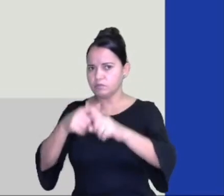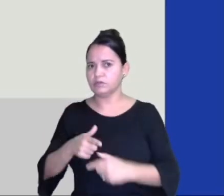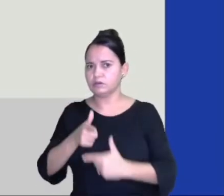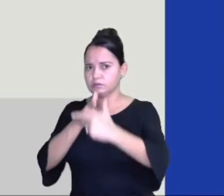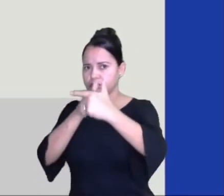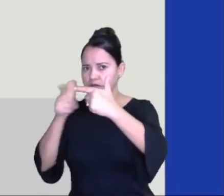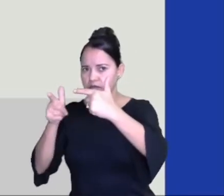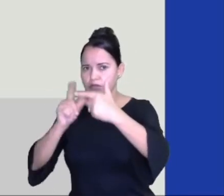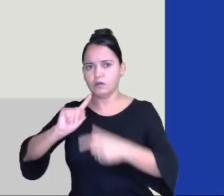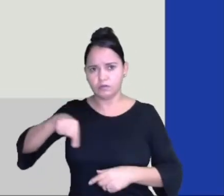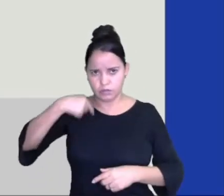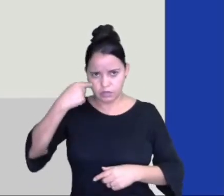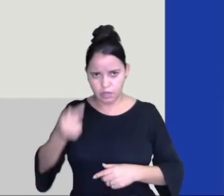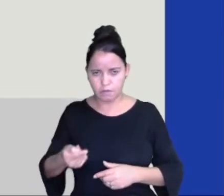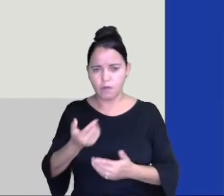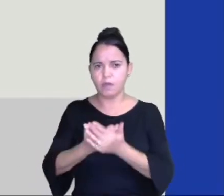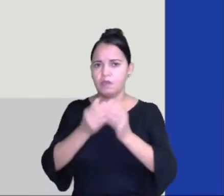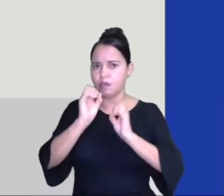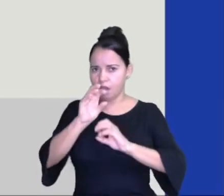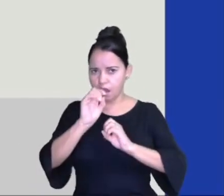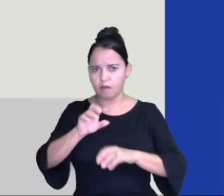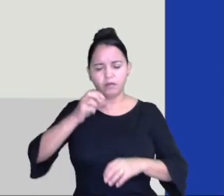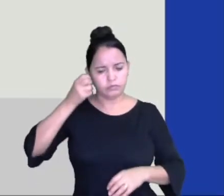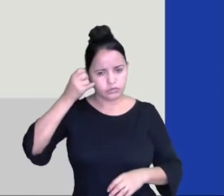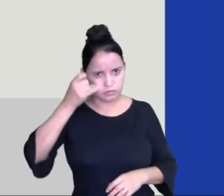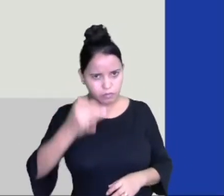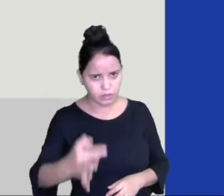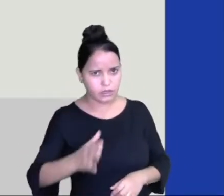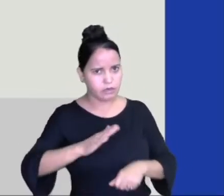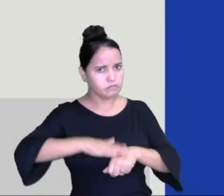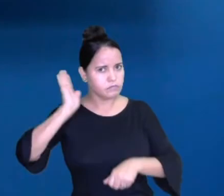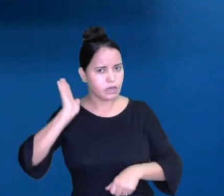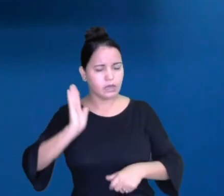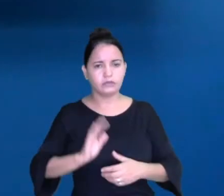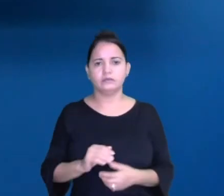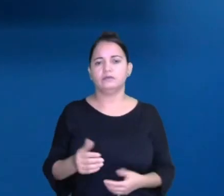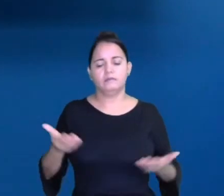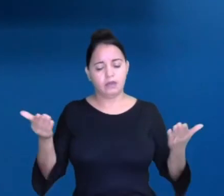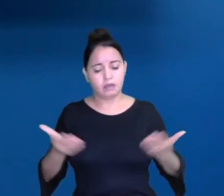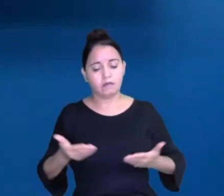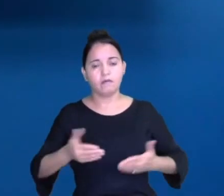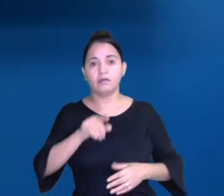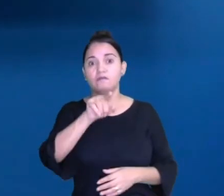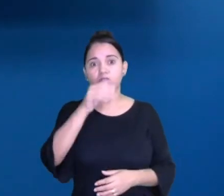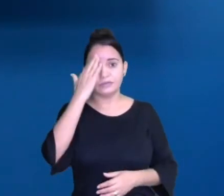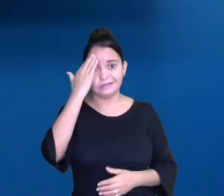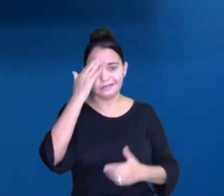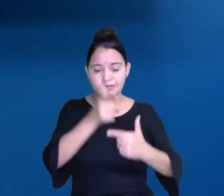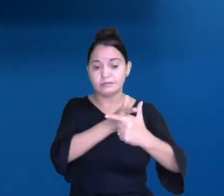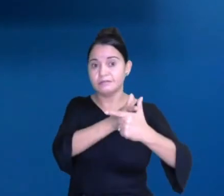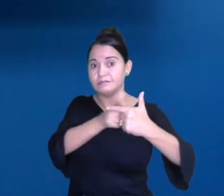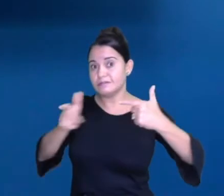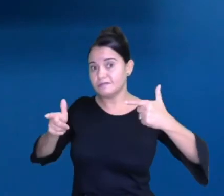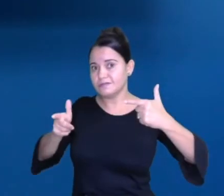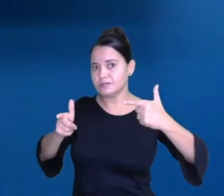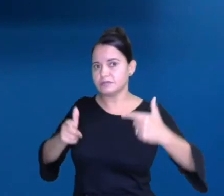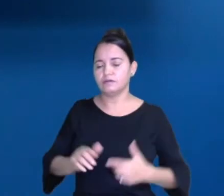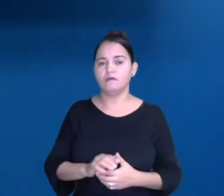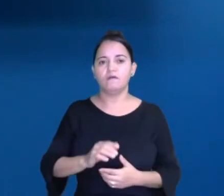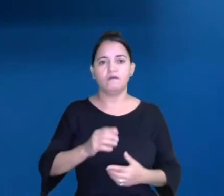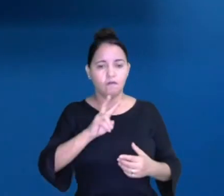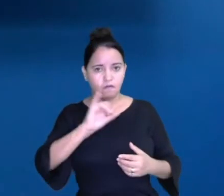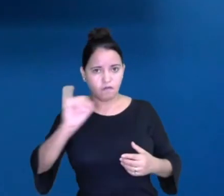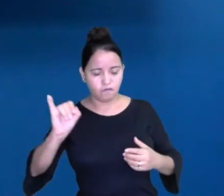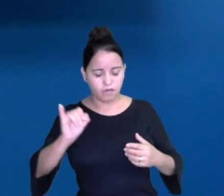Eu volto numa próxima aula para a gente trabalhar isso, mas eu preciso que você já comece a entender divisão. A gente vai trabalhar essa relação